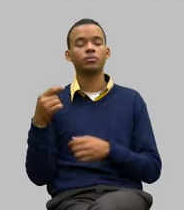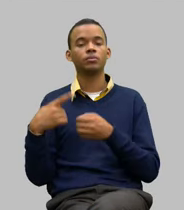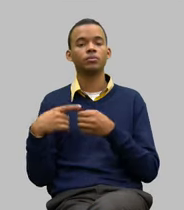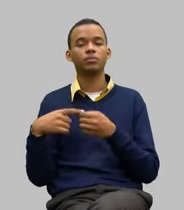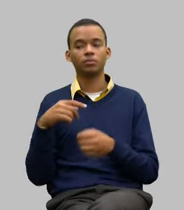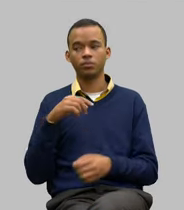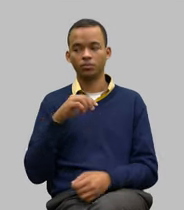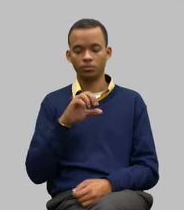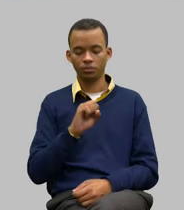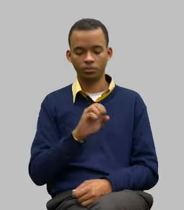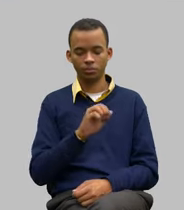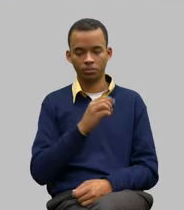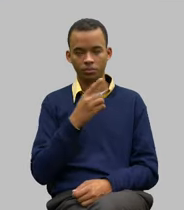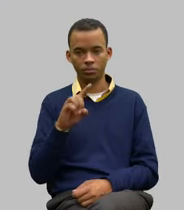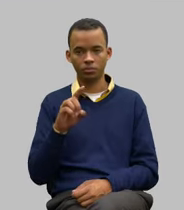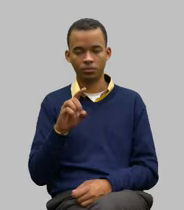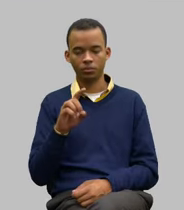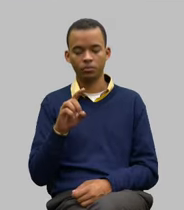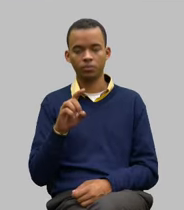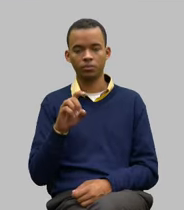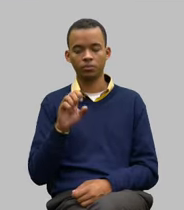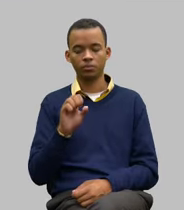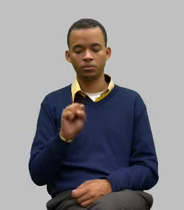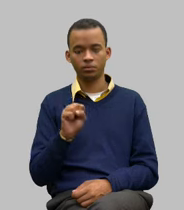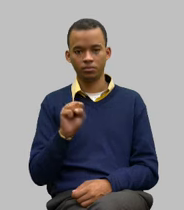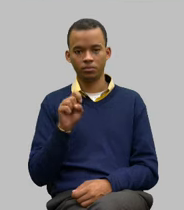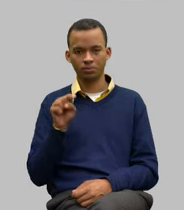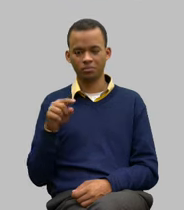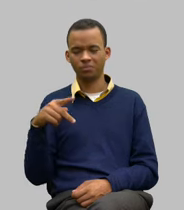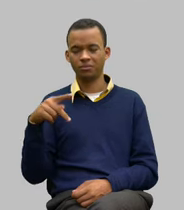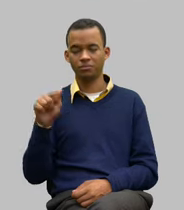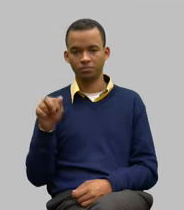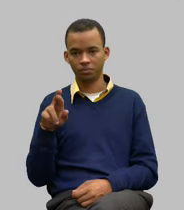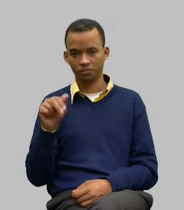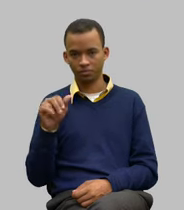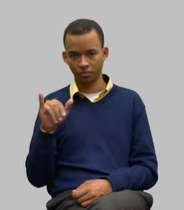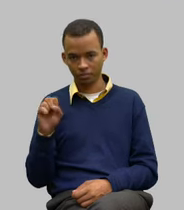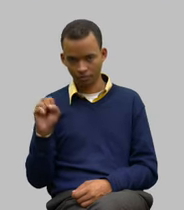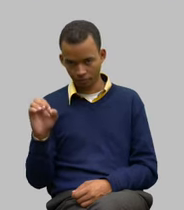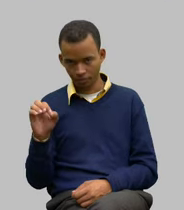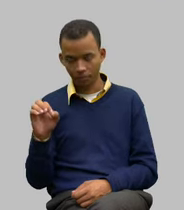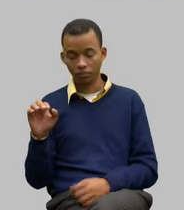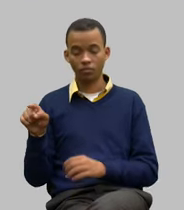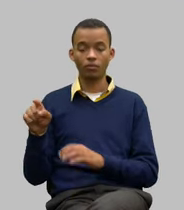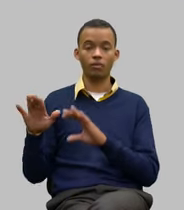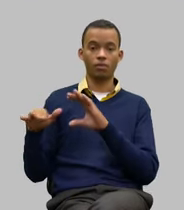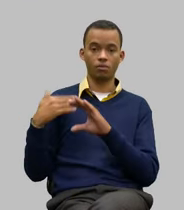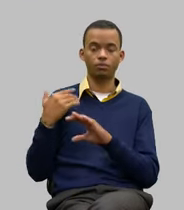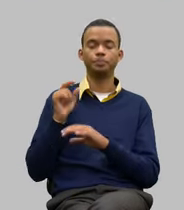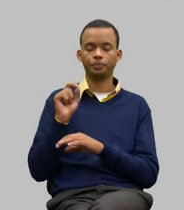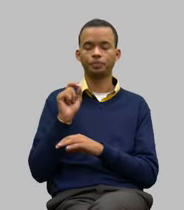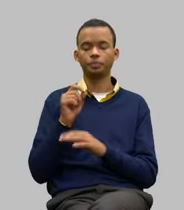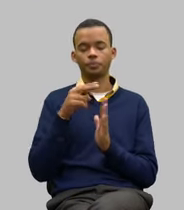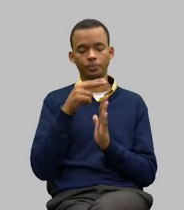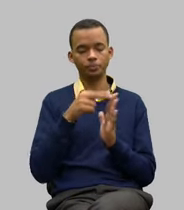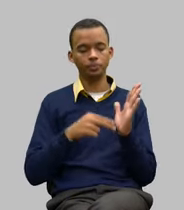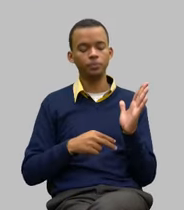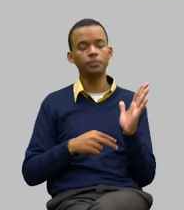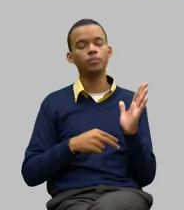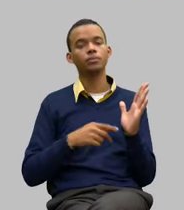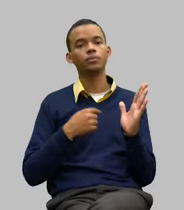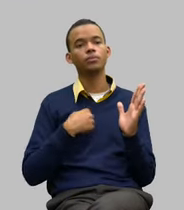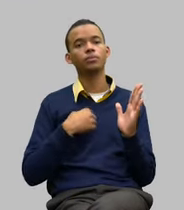ele diz que amigo deputado gentileza pedir respeitosamente ao secretário Rogério